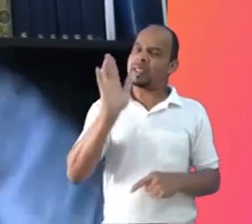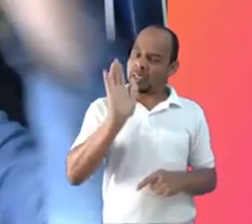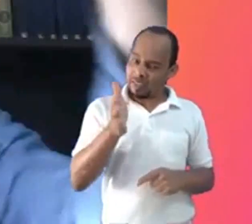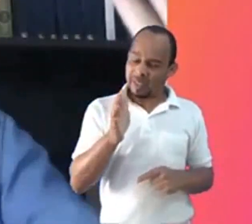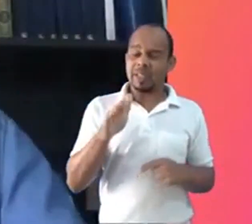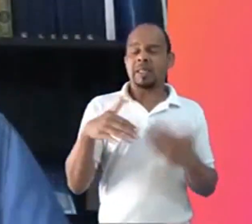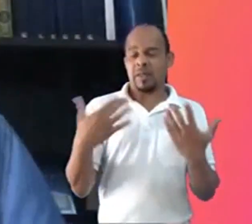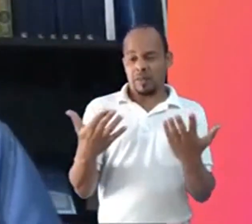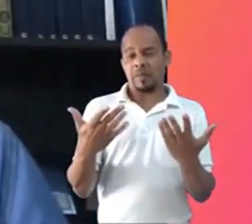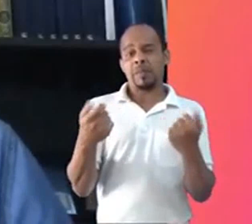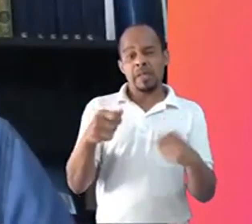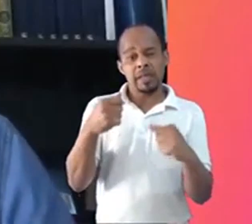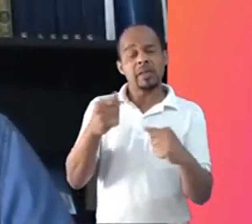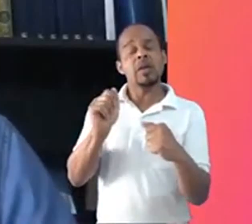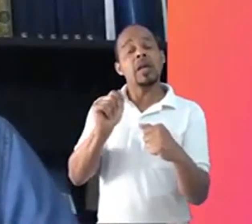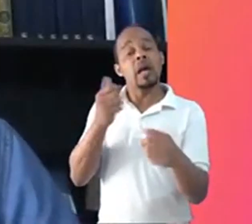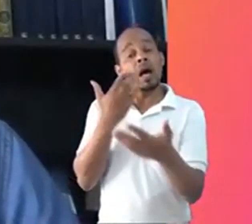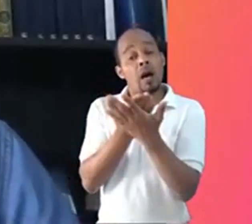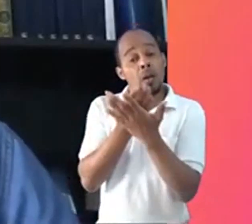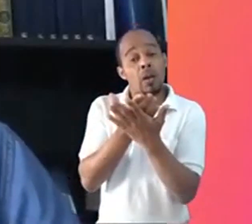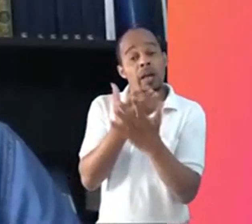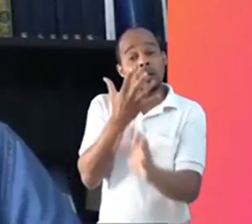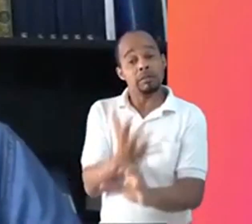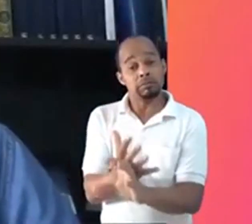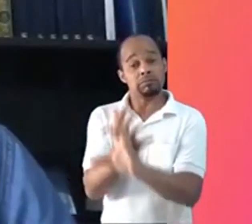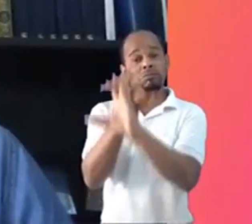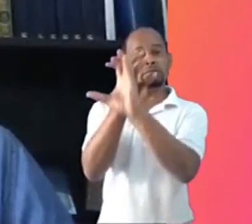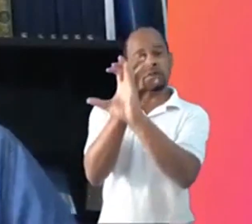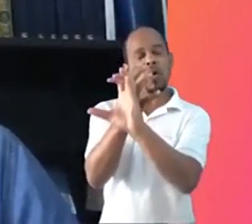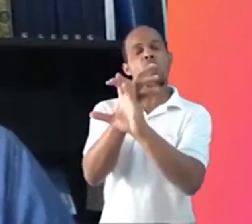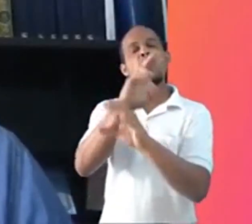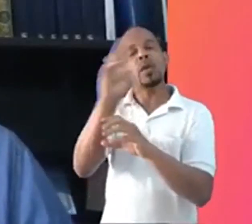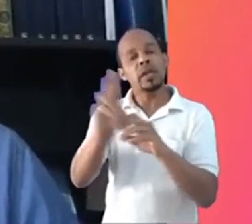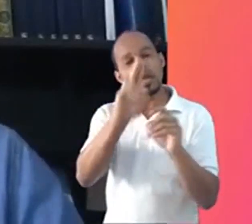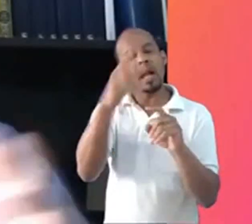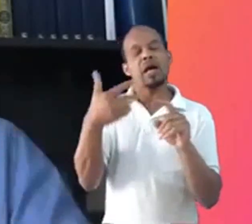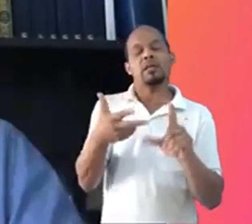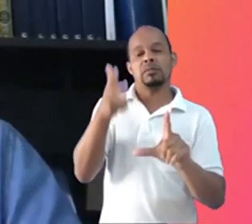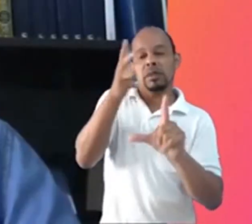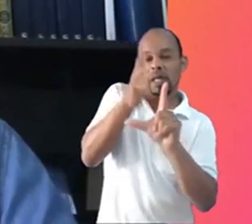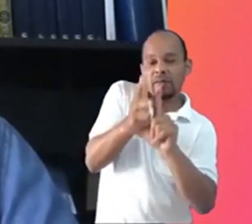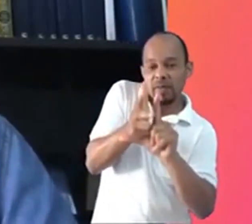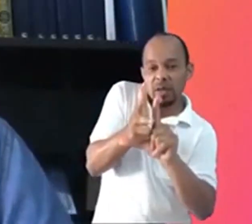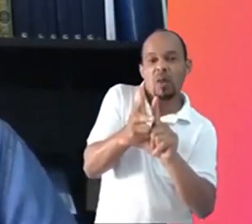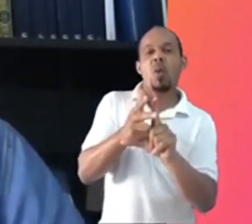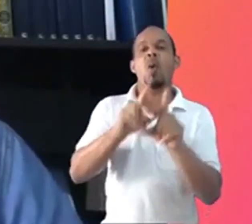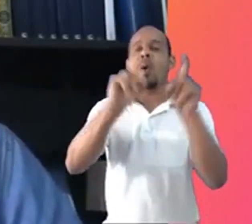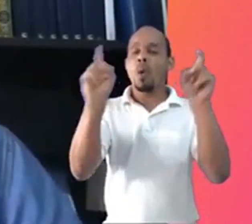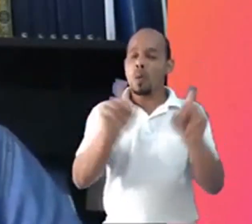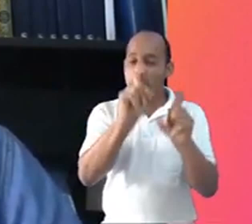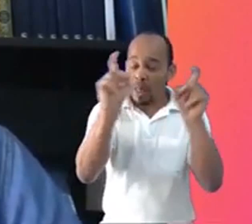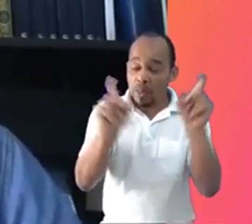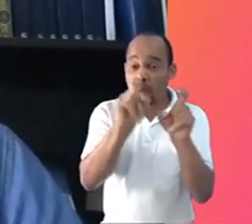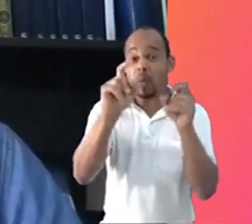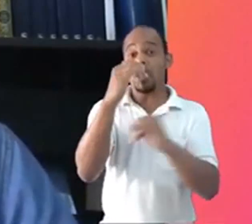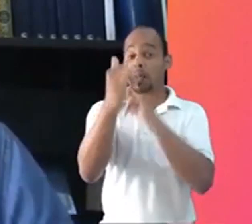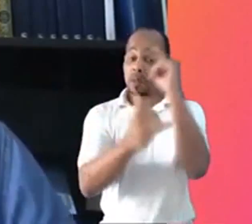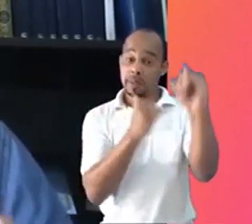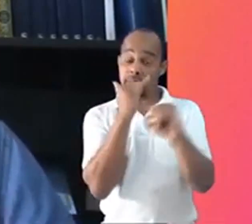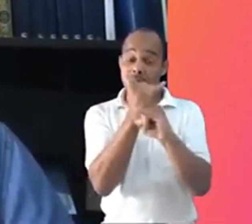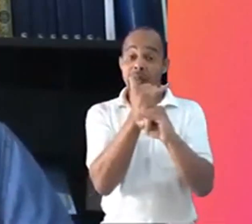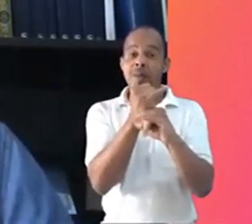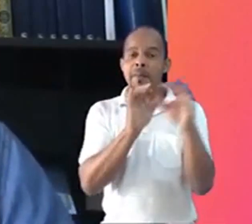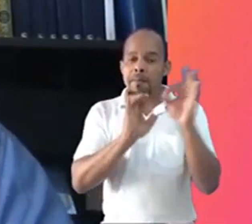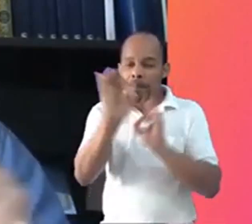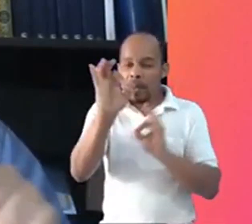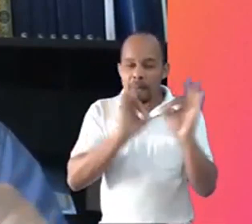atípico. A gente vai ter que trabalhar com aulas mediadas por tecnologia, né? Usando computador, usando a internet. Então a